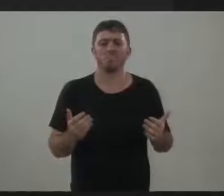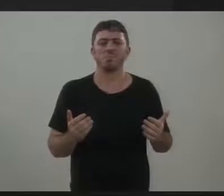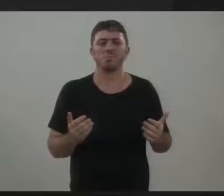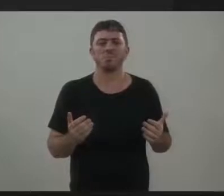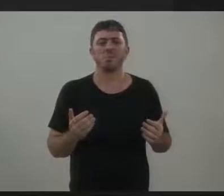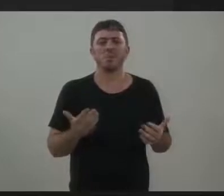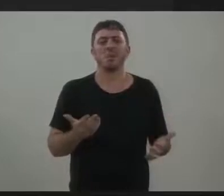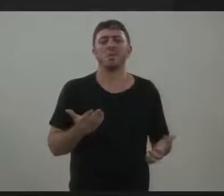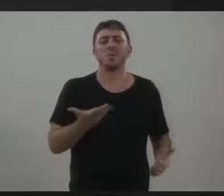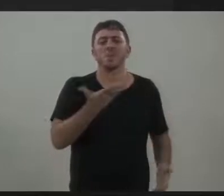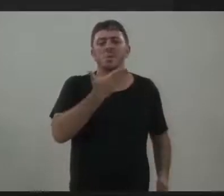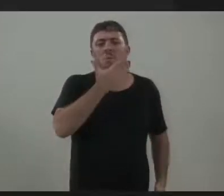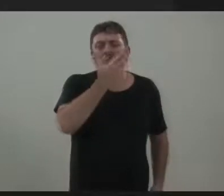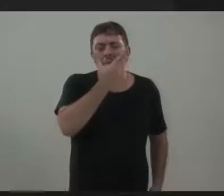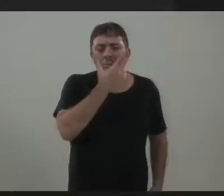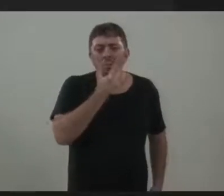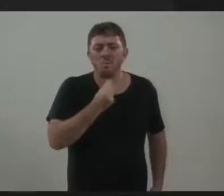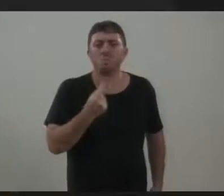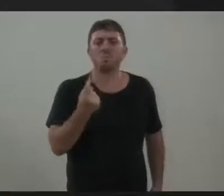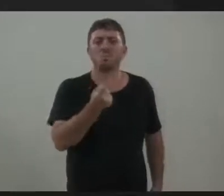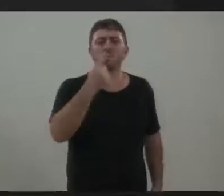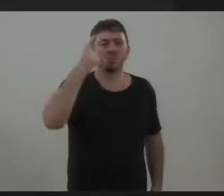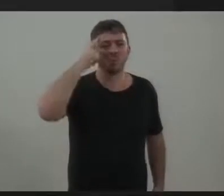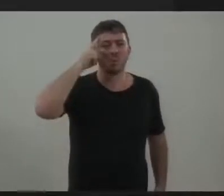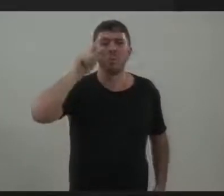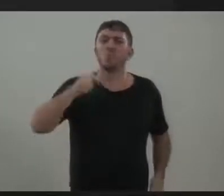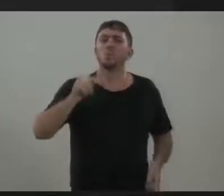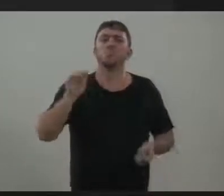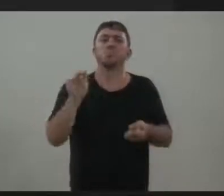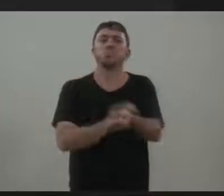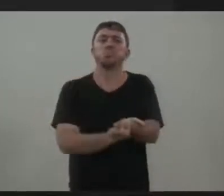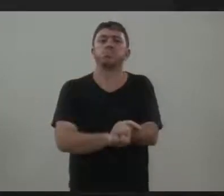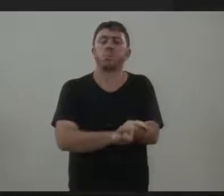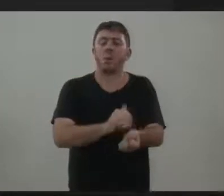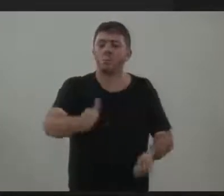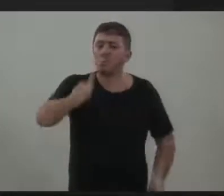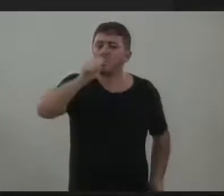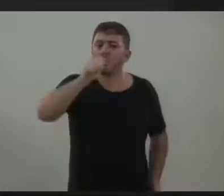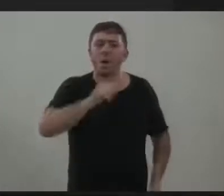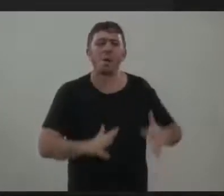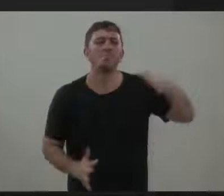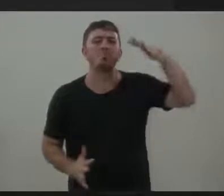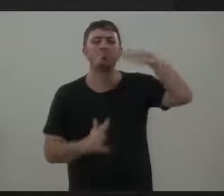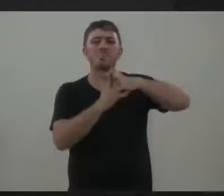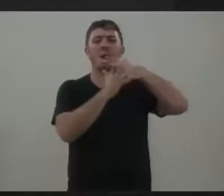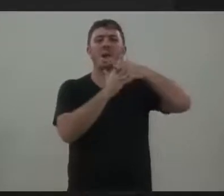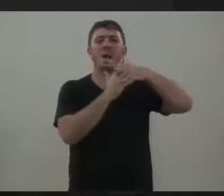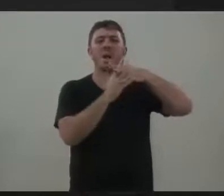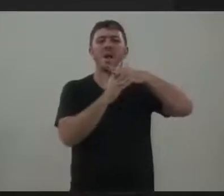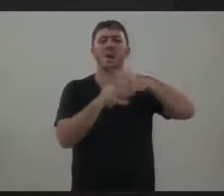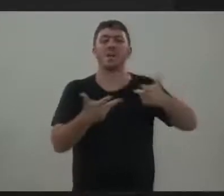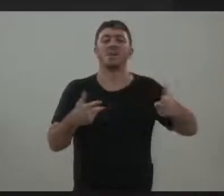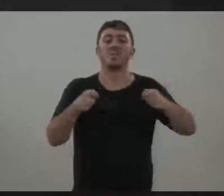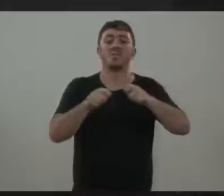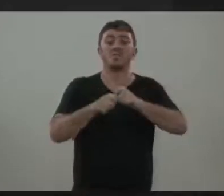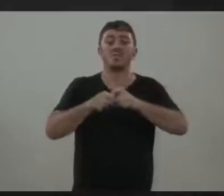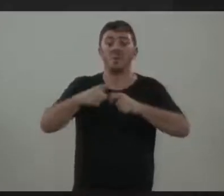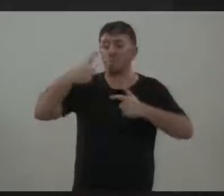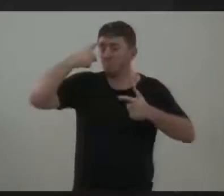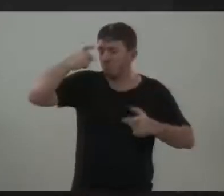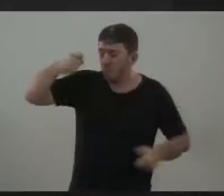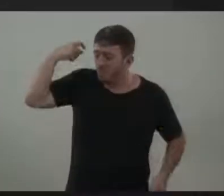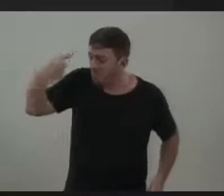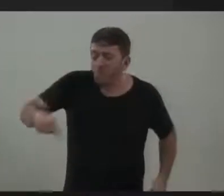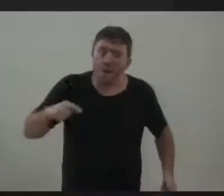daqueles homens que, quando se excedem, principalmente na bebida, acabam cometendo